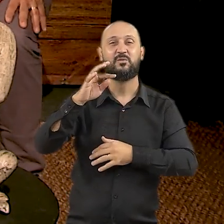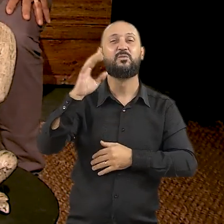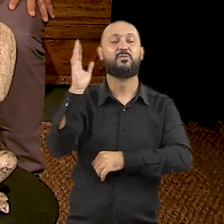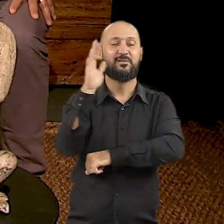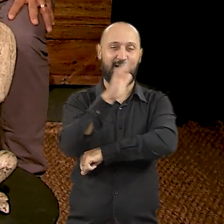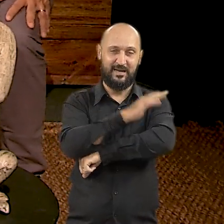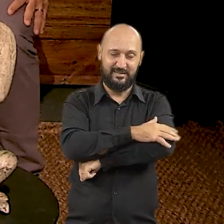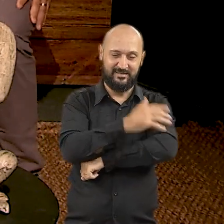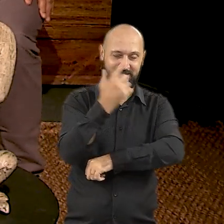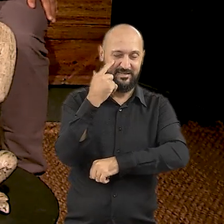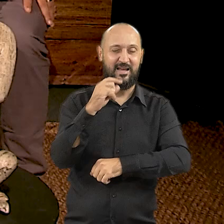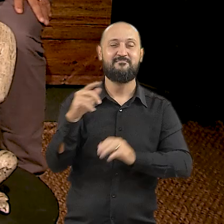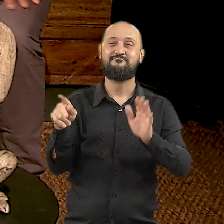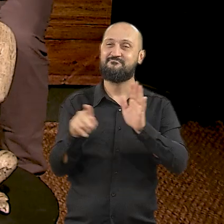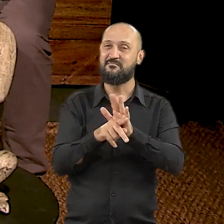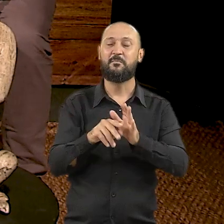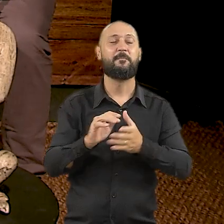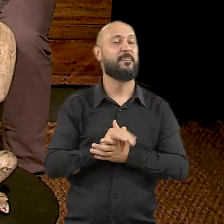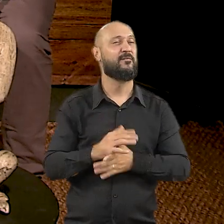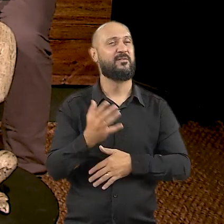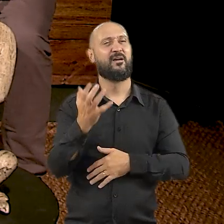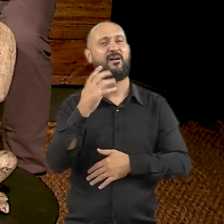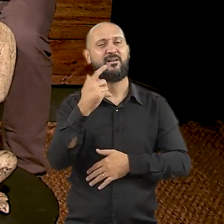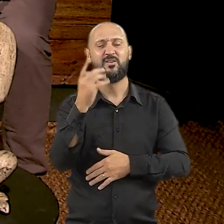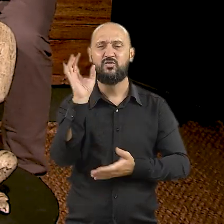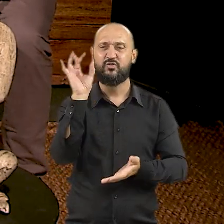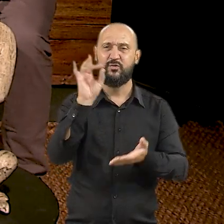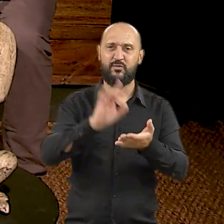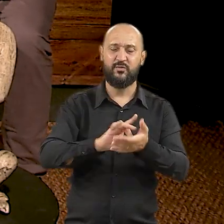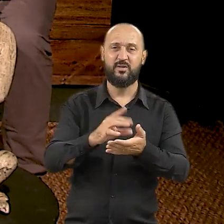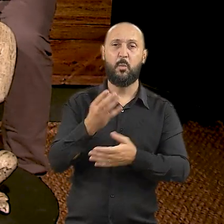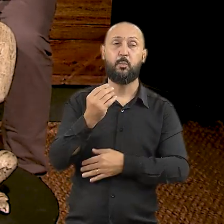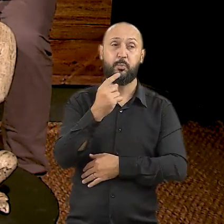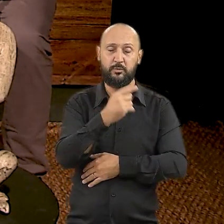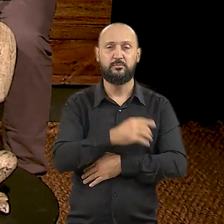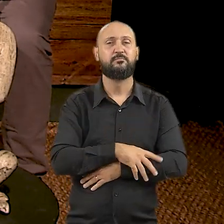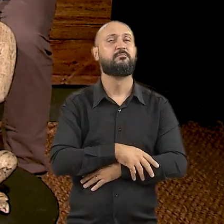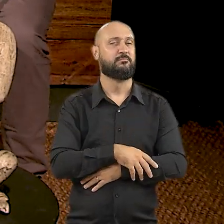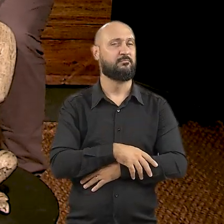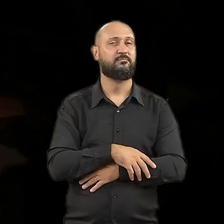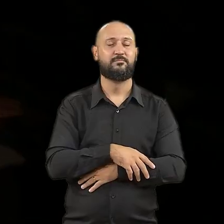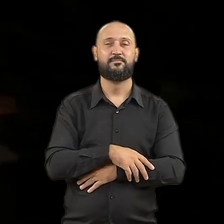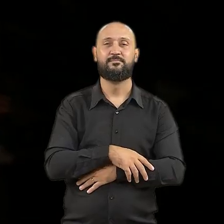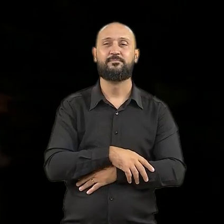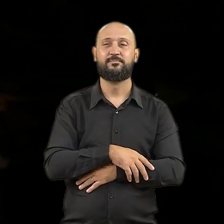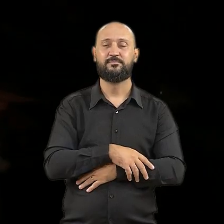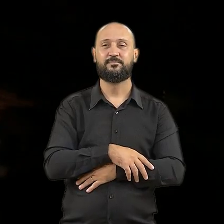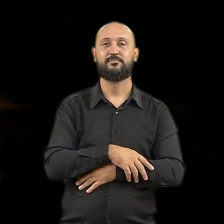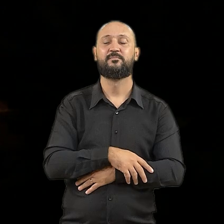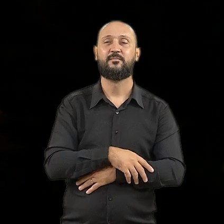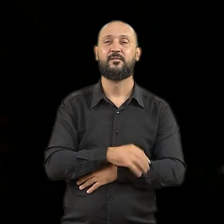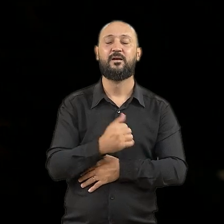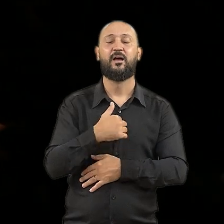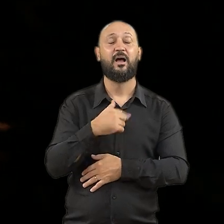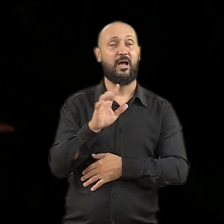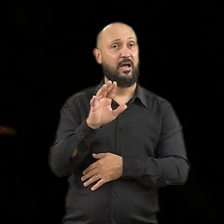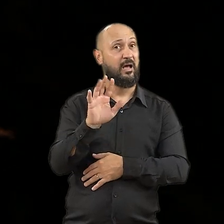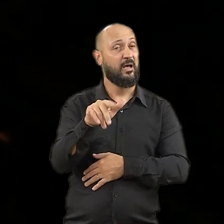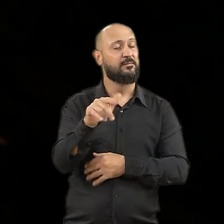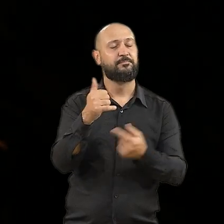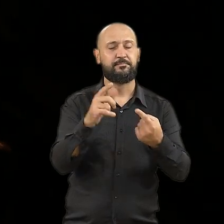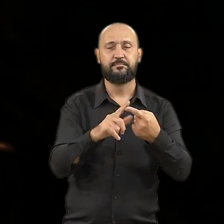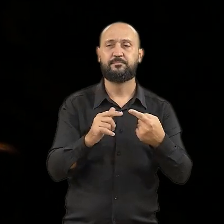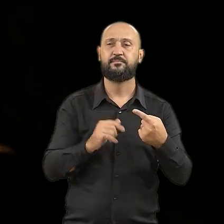Rondon, tardes inteiras. Bem característico. Eu falei, isso é verdadeiro demais. Olha, que bonito. E é isso que me encantou. E aí